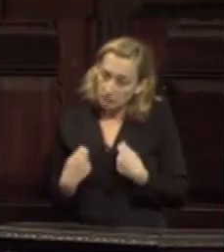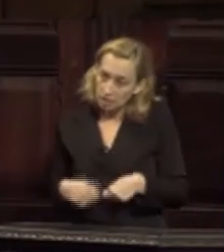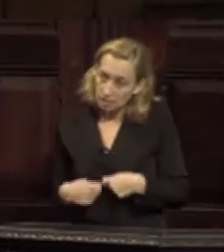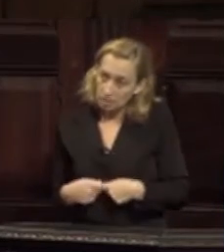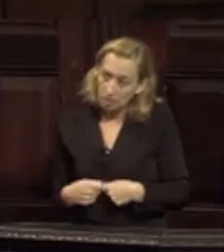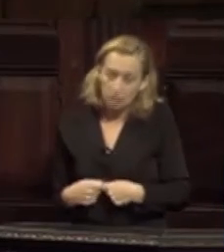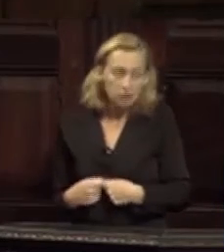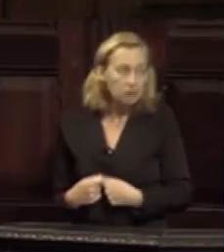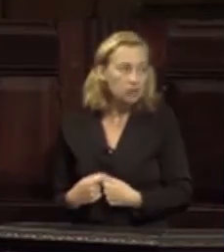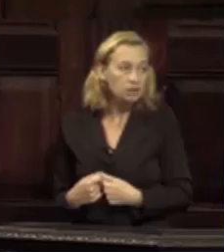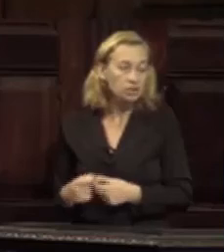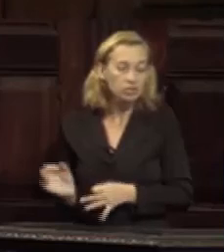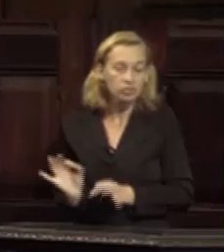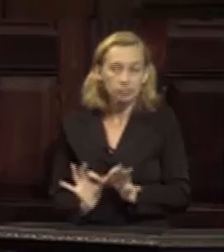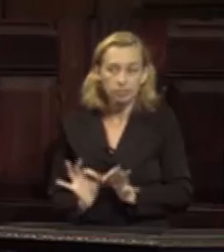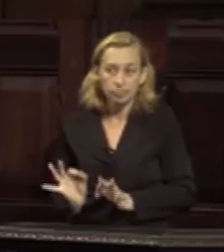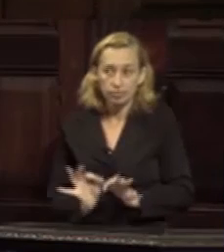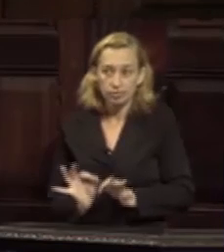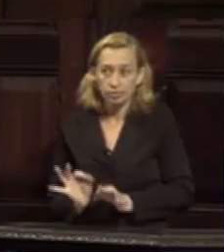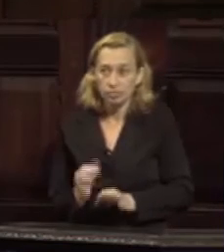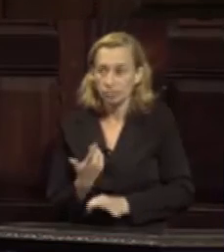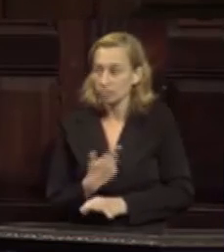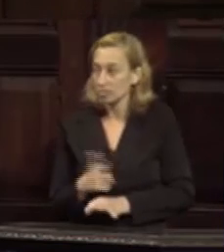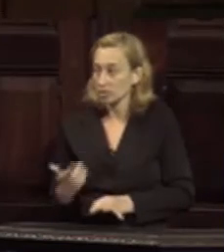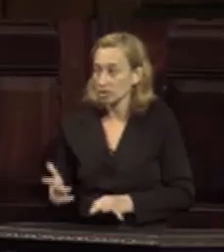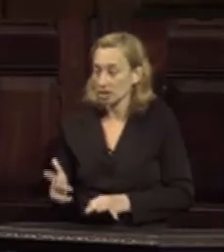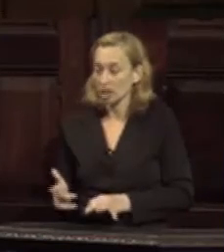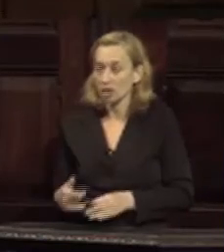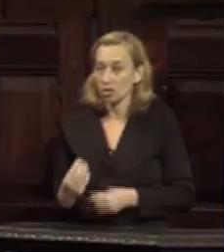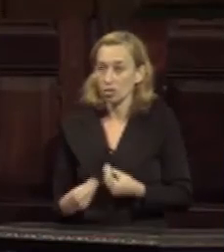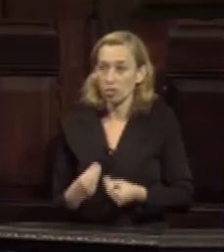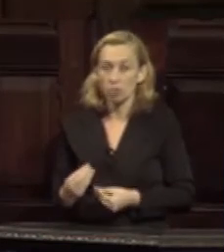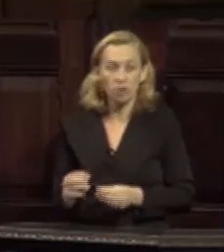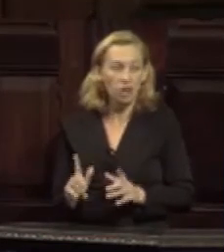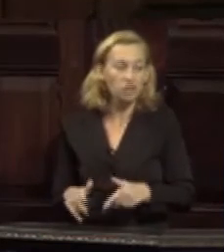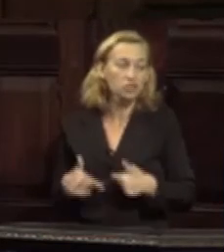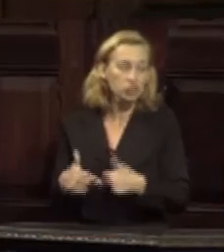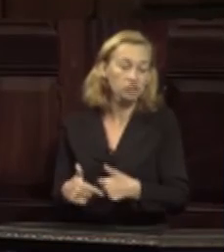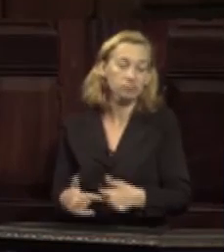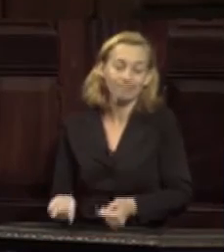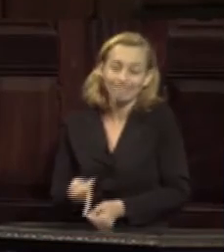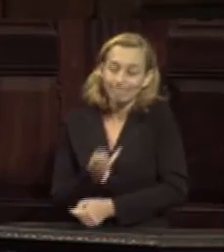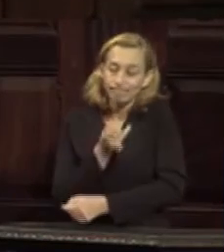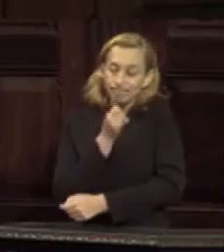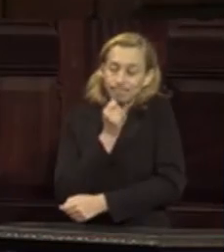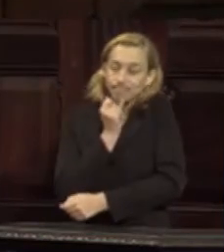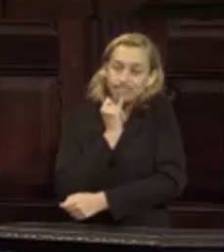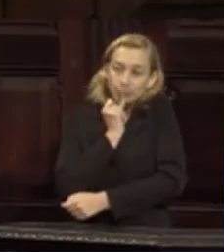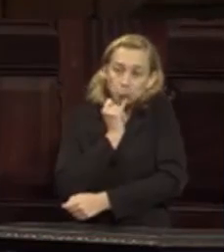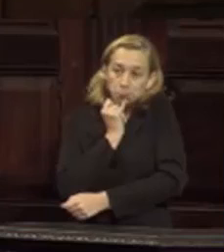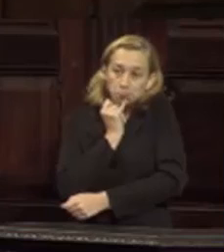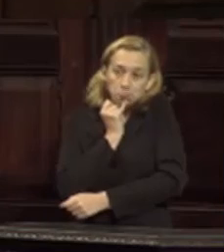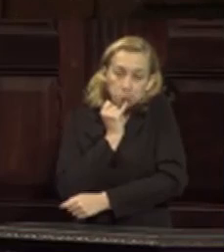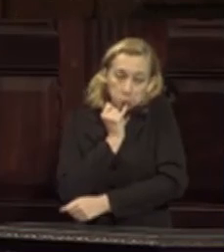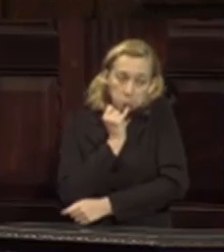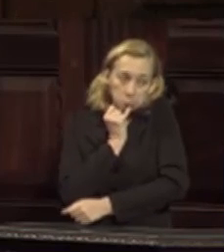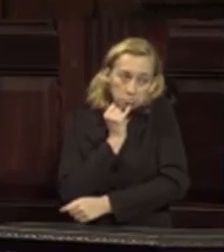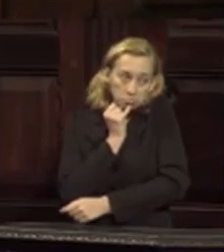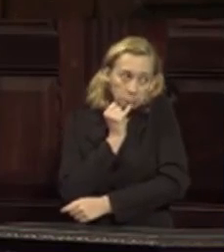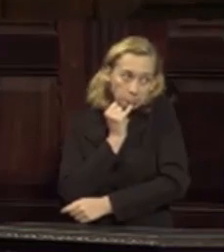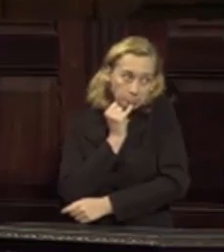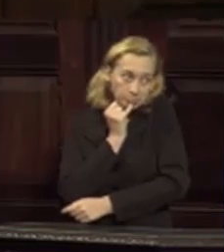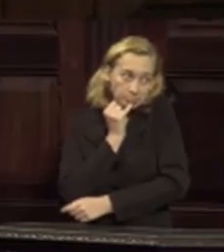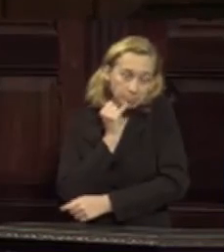tem que ser feita ações organizadas, senão não tem jeito, não vai ter boa solução. E, infelizmente, vai